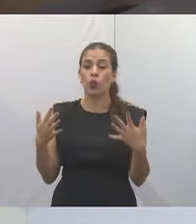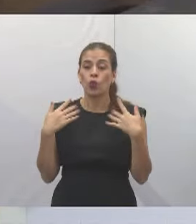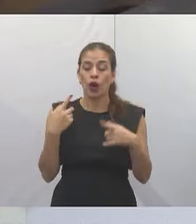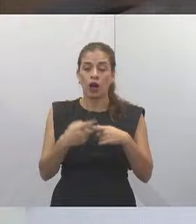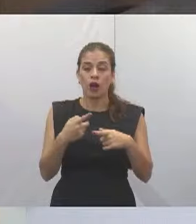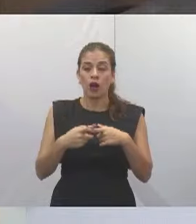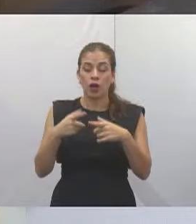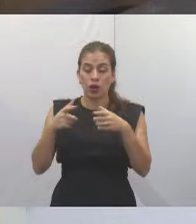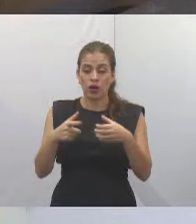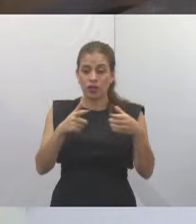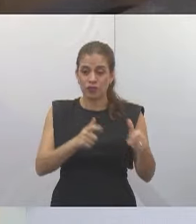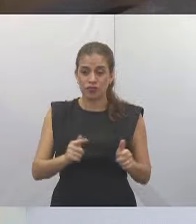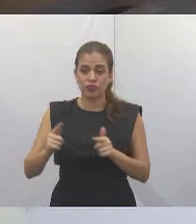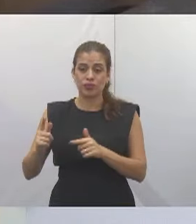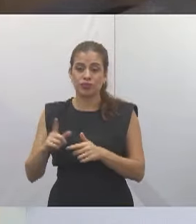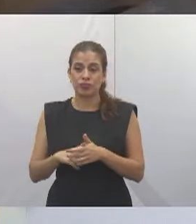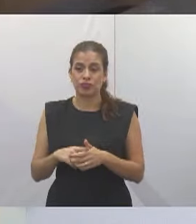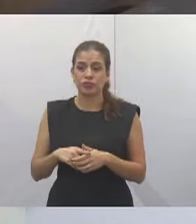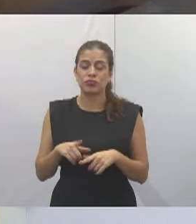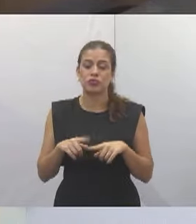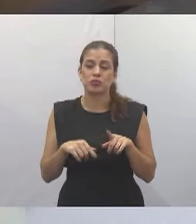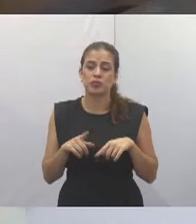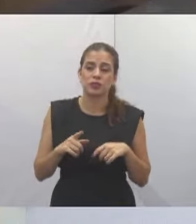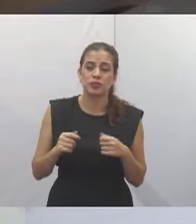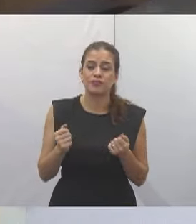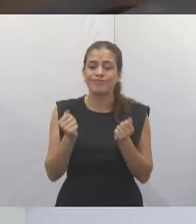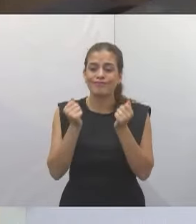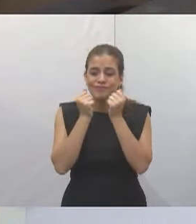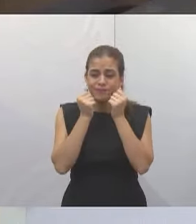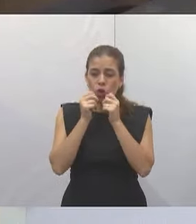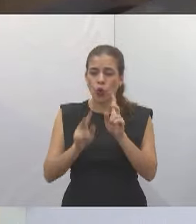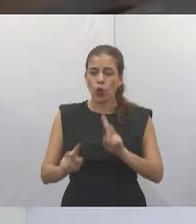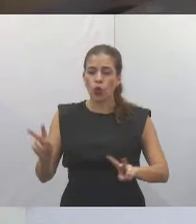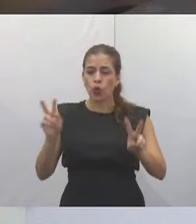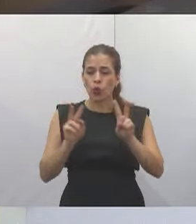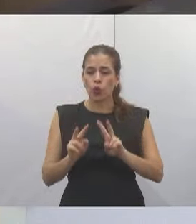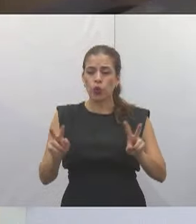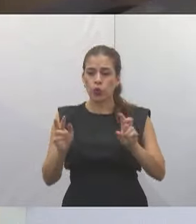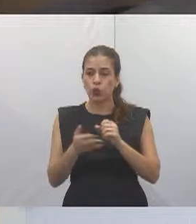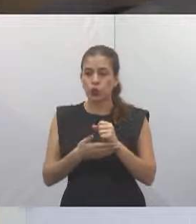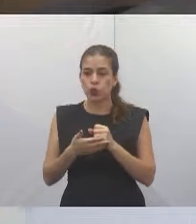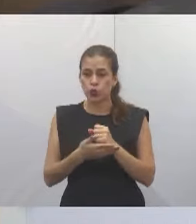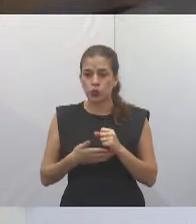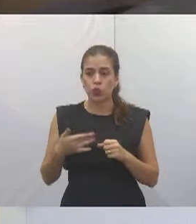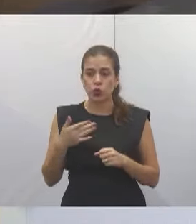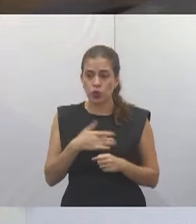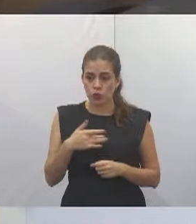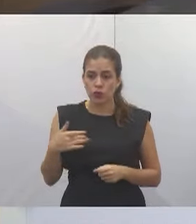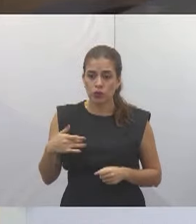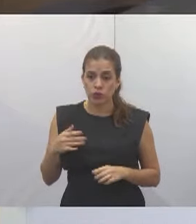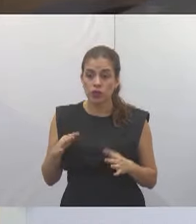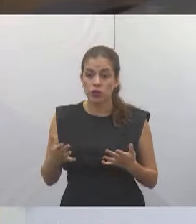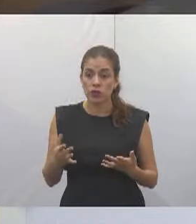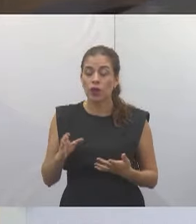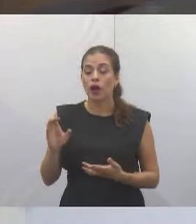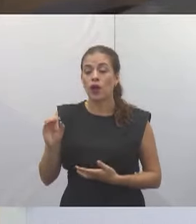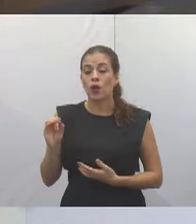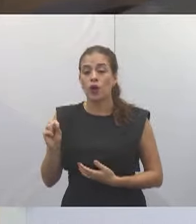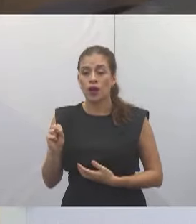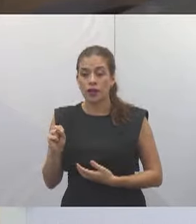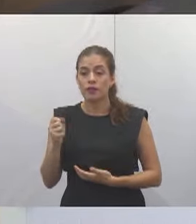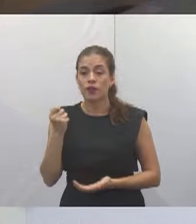unidade saiu de lá e levou os aparelhos de ar-condicionado que era da tensão básica. Então, a OS está